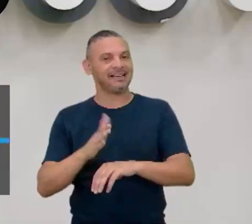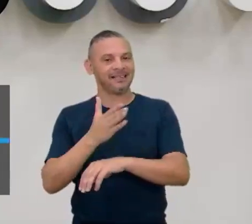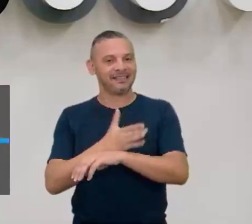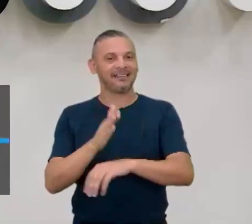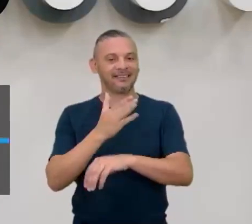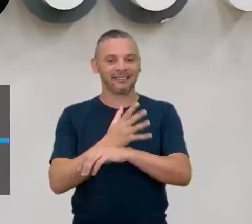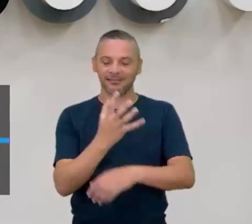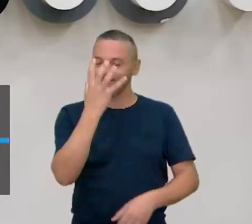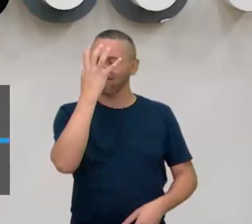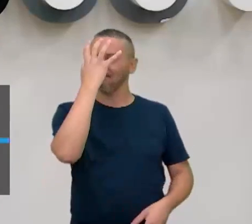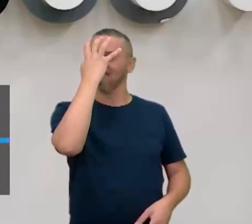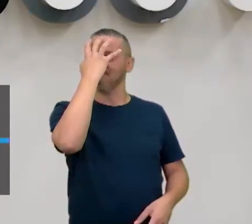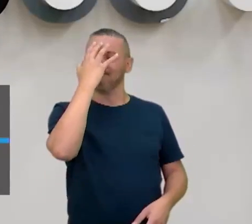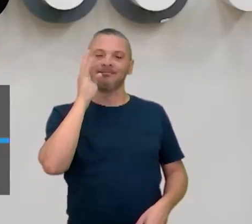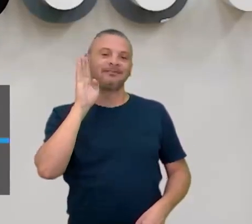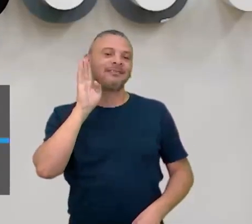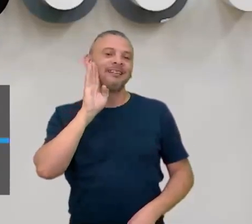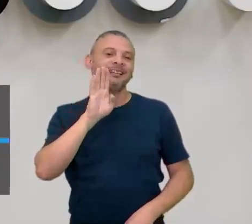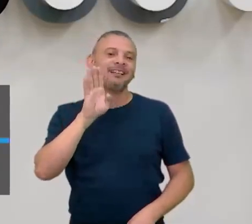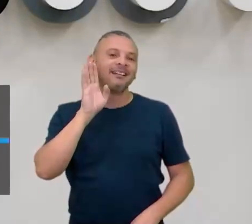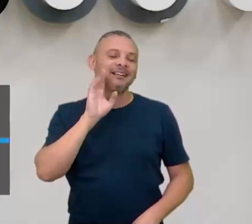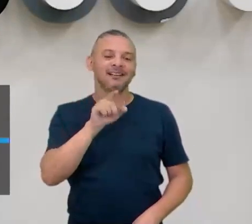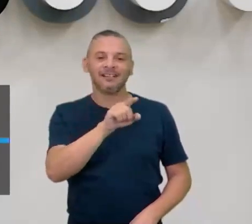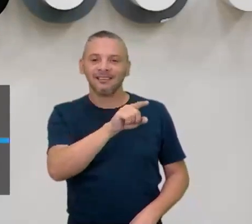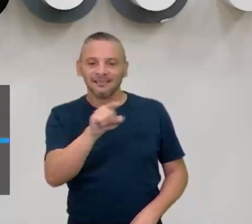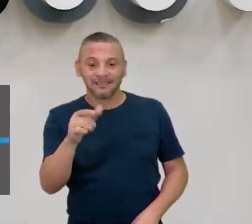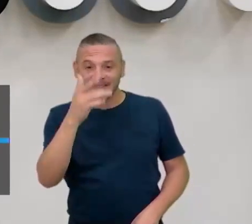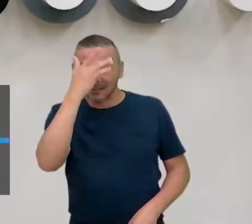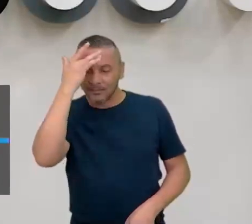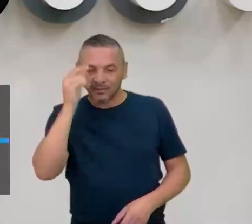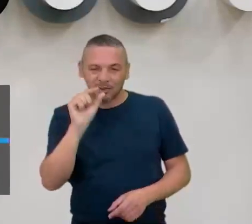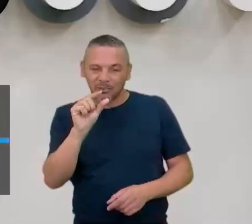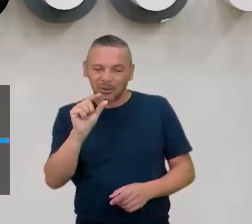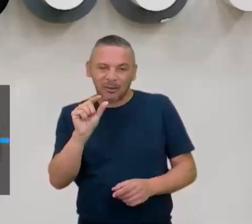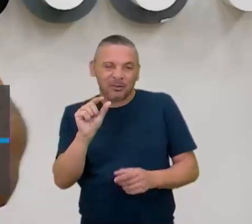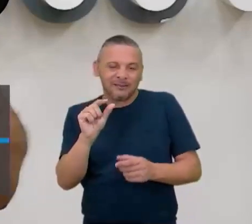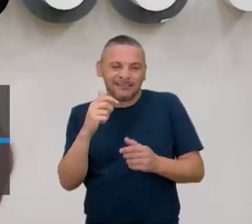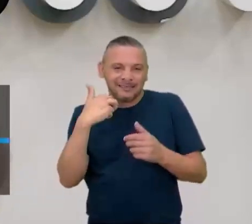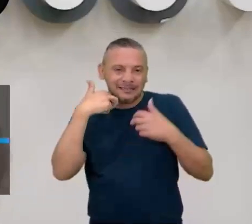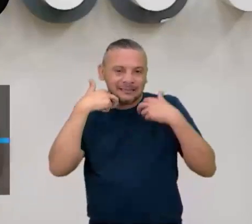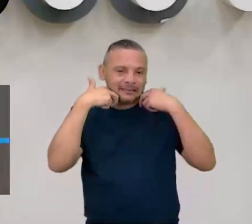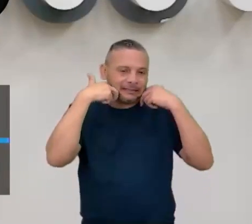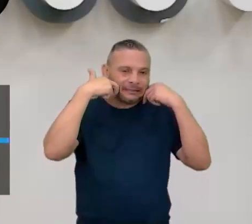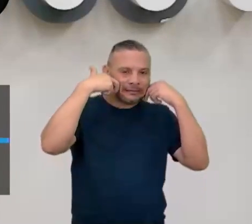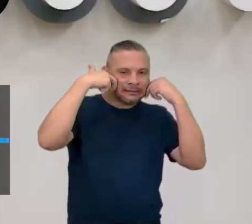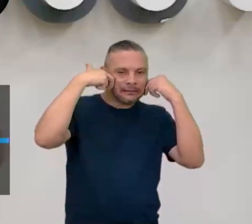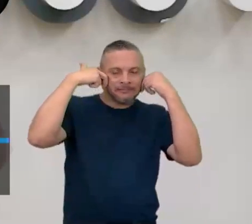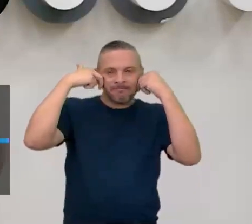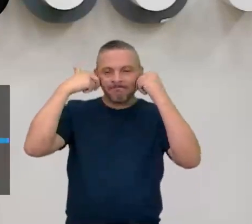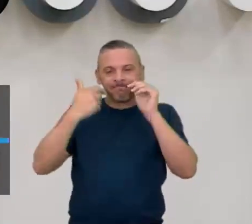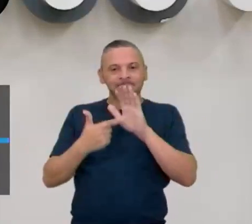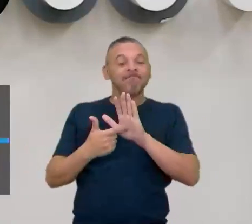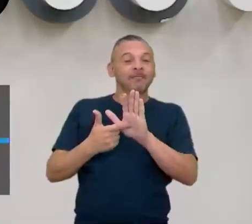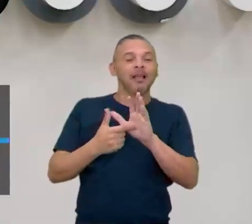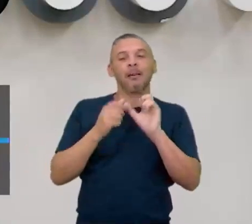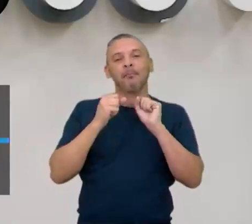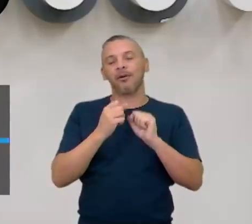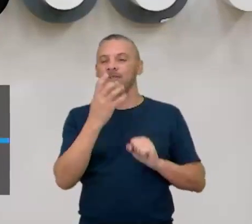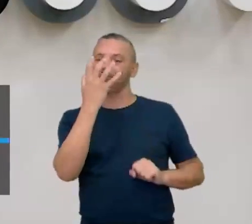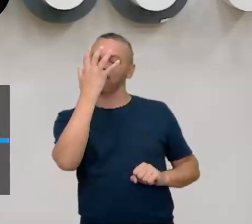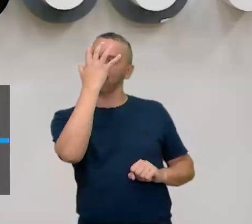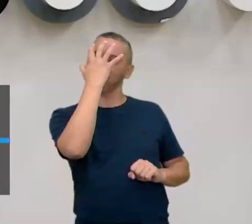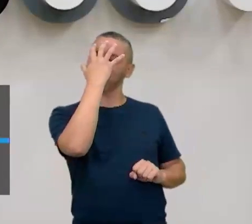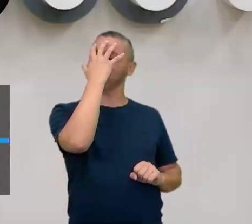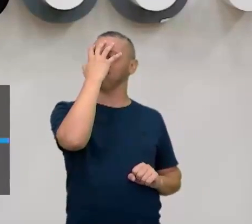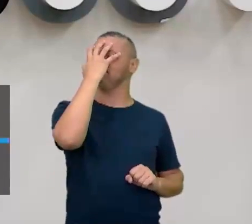com máscara pode ser algo bem bacana, principalmente aqueles que ainda têm um pouco de timidez em fazer uma encenação. Por que não fazer uma encenação